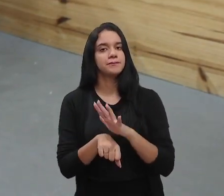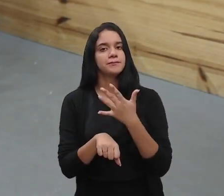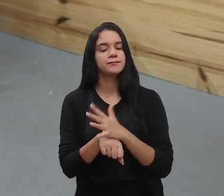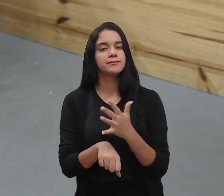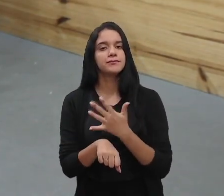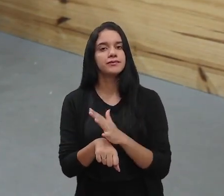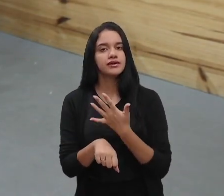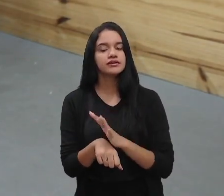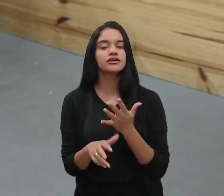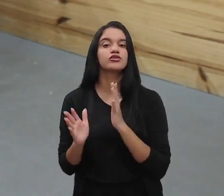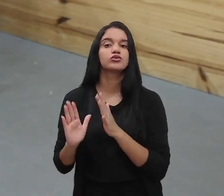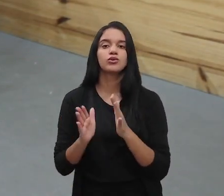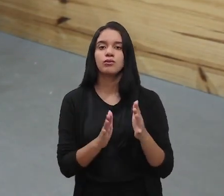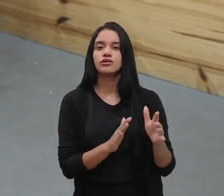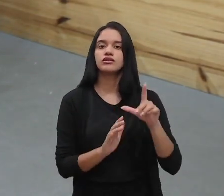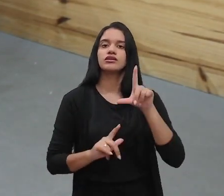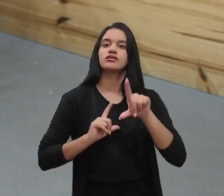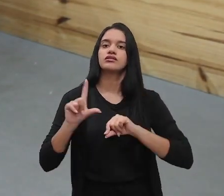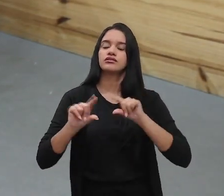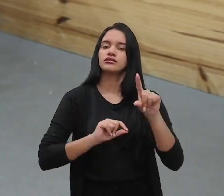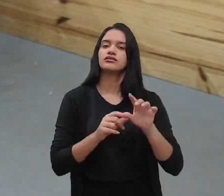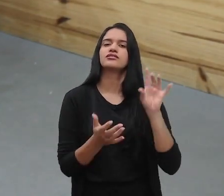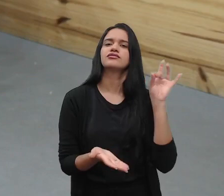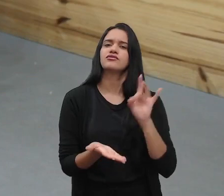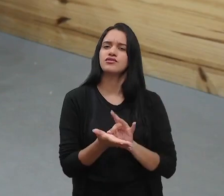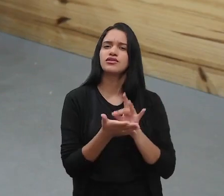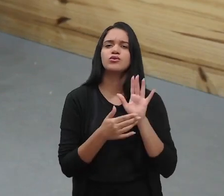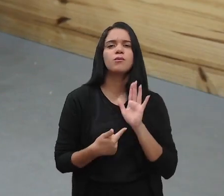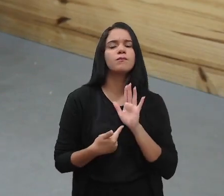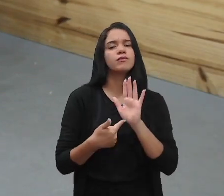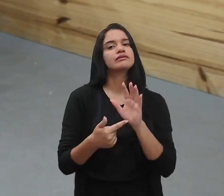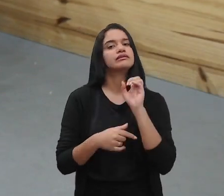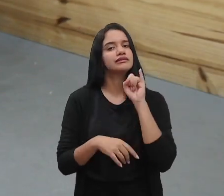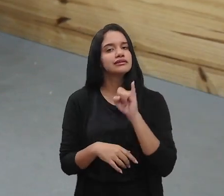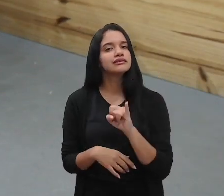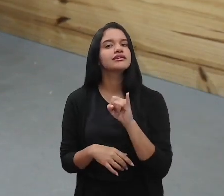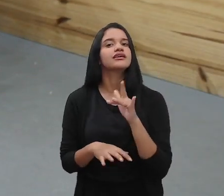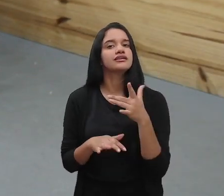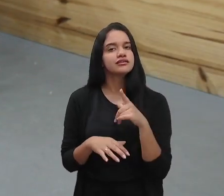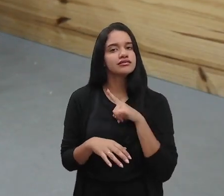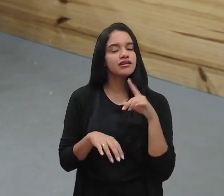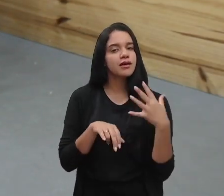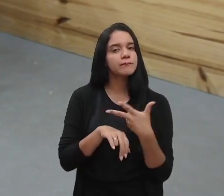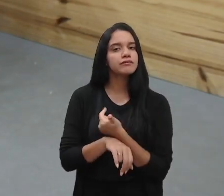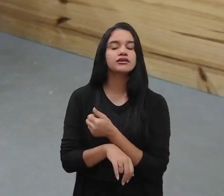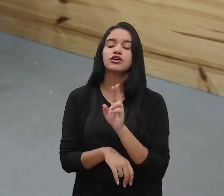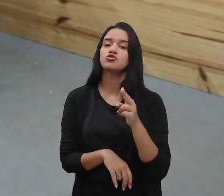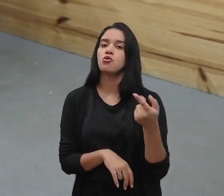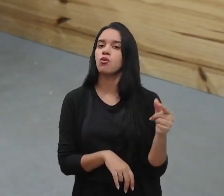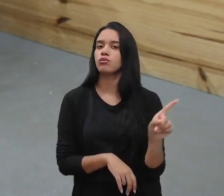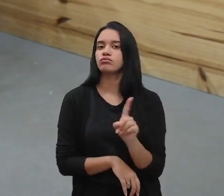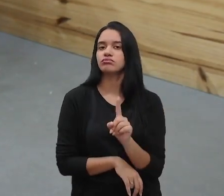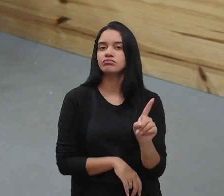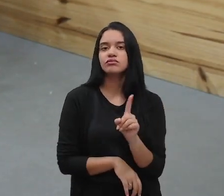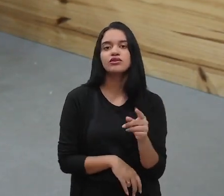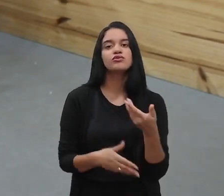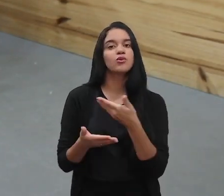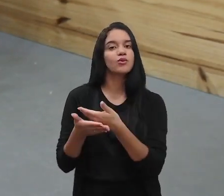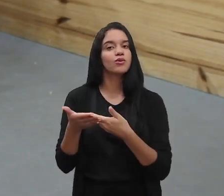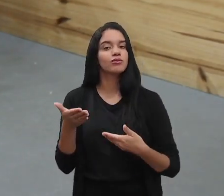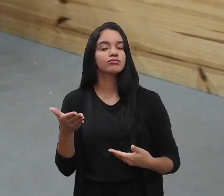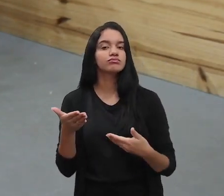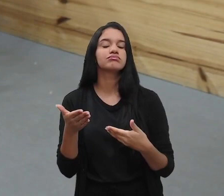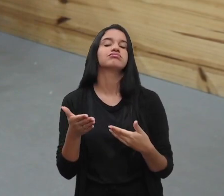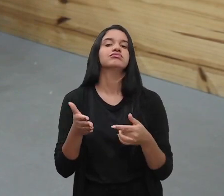processo seletivo, para que eles possam, de fato, demonstrar se realmente tem aquela habilidade ou não. Porque não adianta, vou contratar um analista